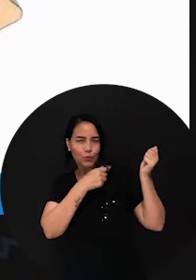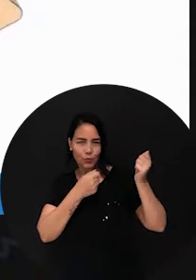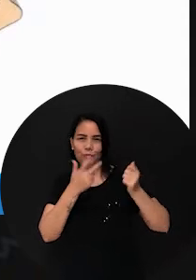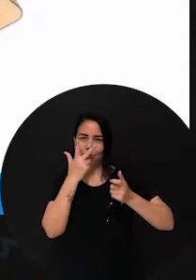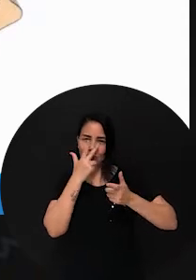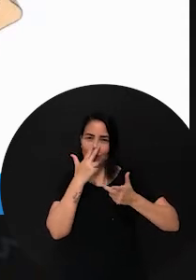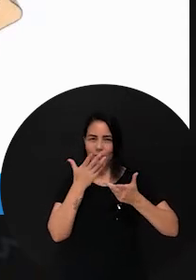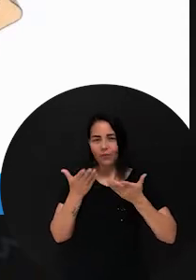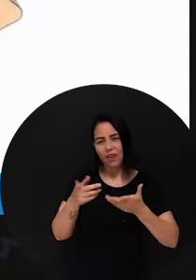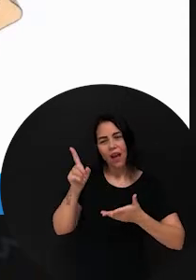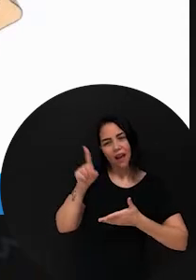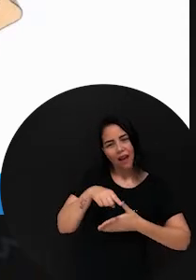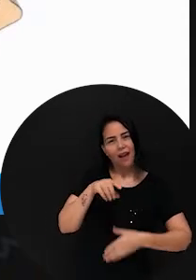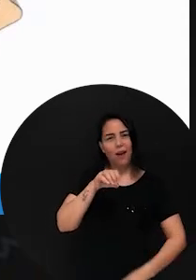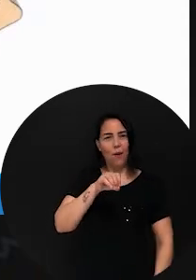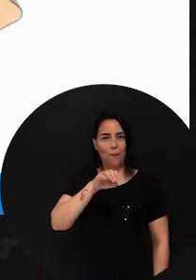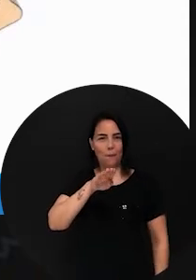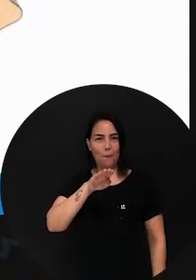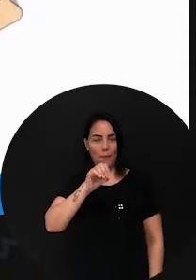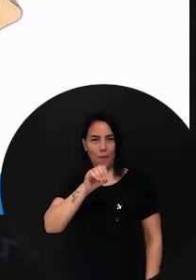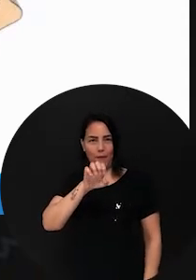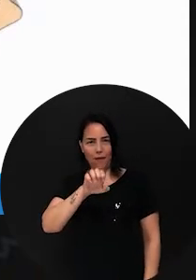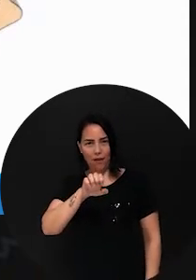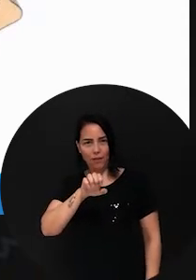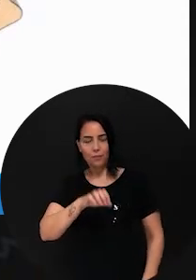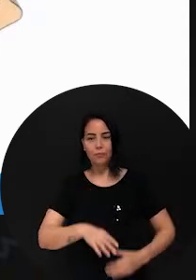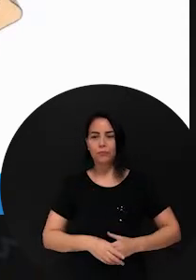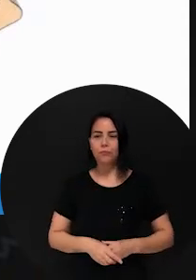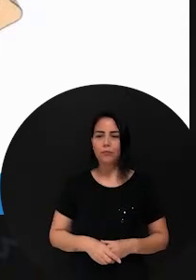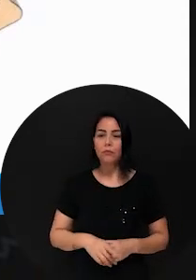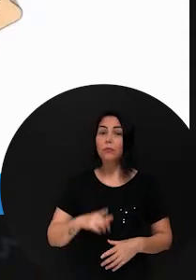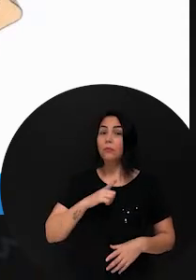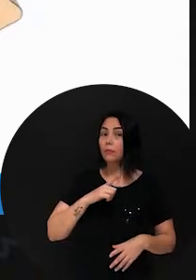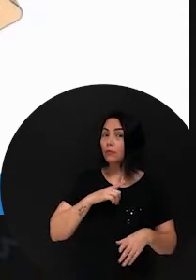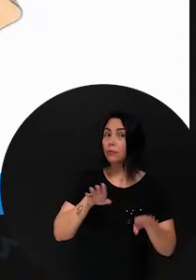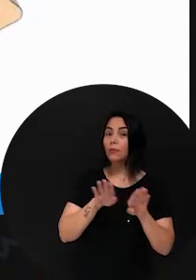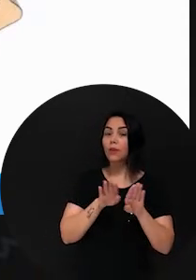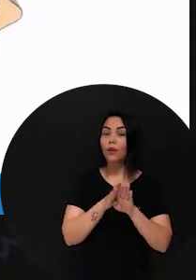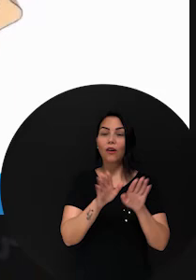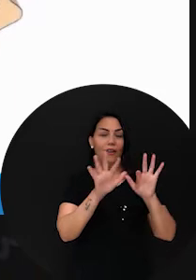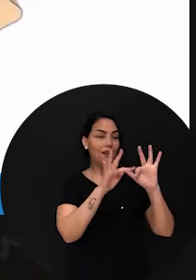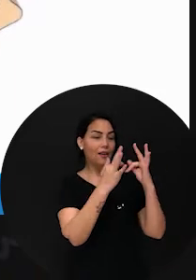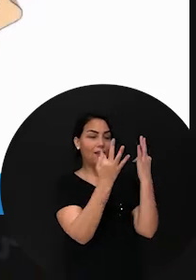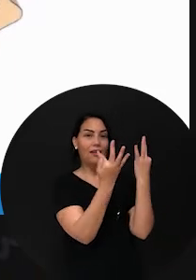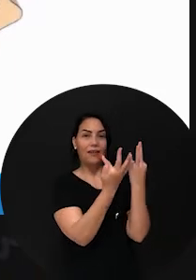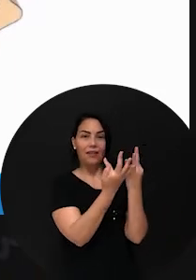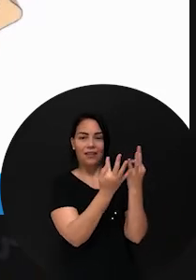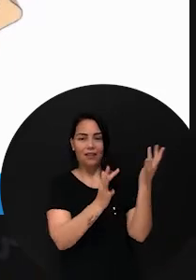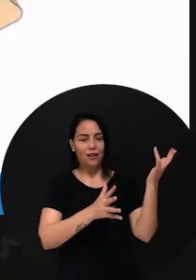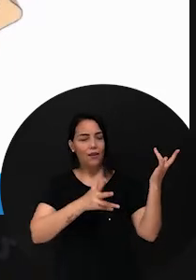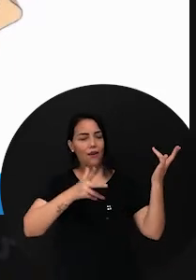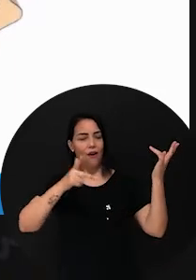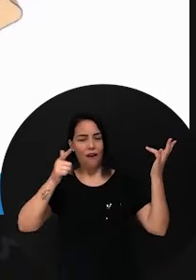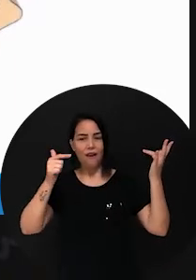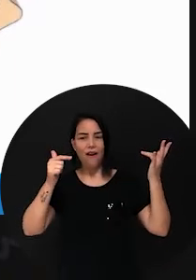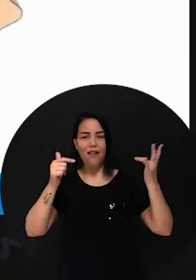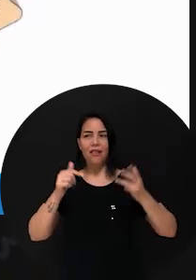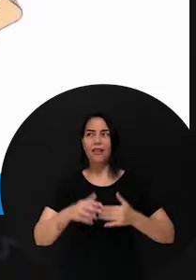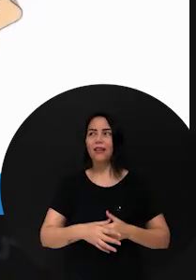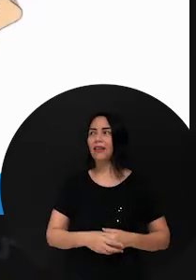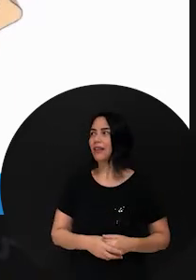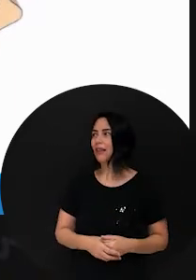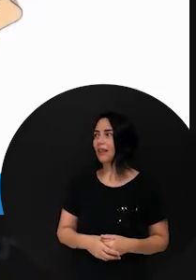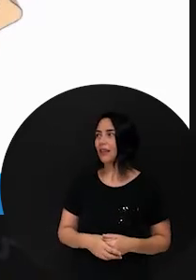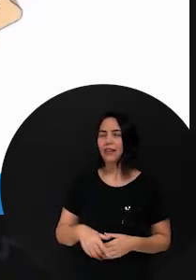a orquestra a partir do oboé. E aí nós temos as cordas, que a Liara comentou antes, né? Vocês lembram do